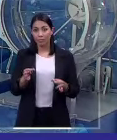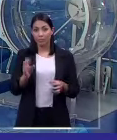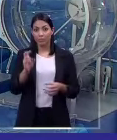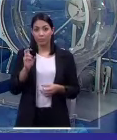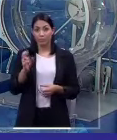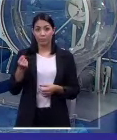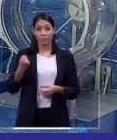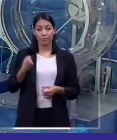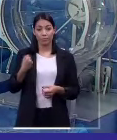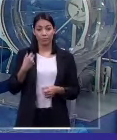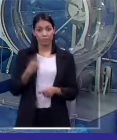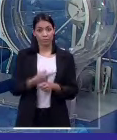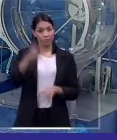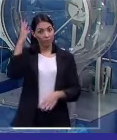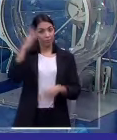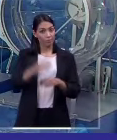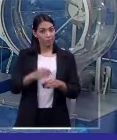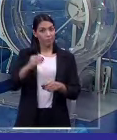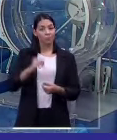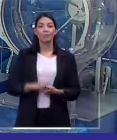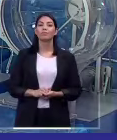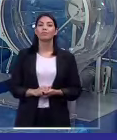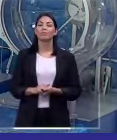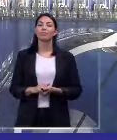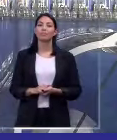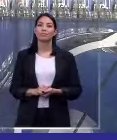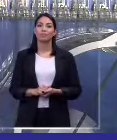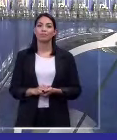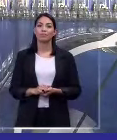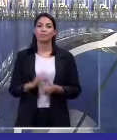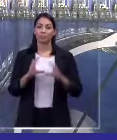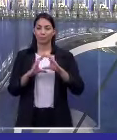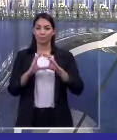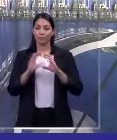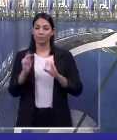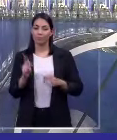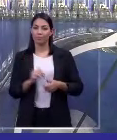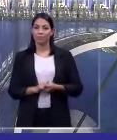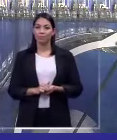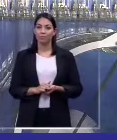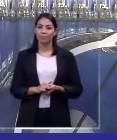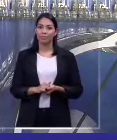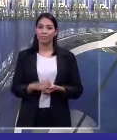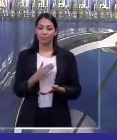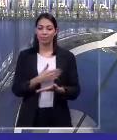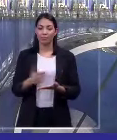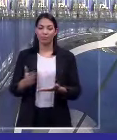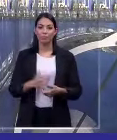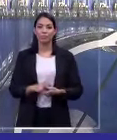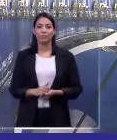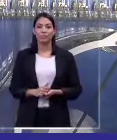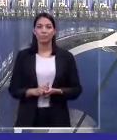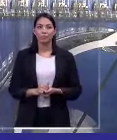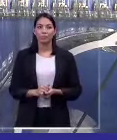e o valor fica ainda maior para o próximo sorteio. Vamos lá, bolas posicionadas, está na hora, valendo!